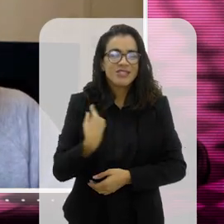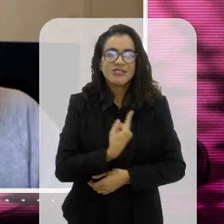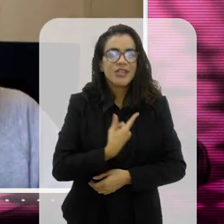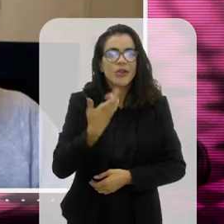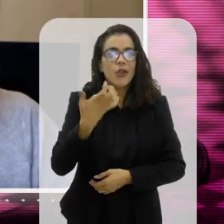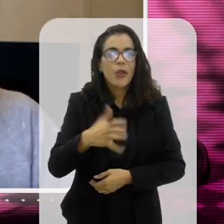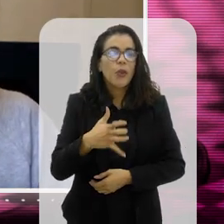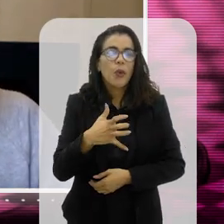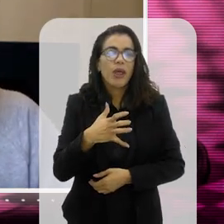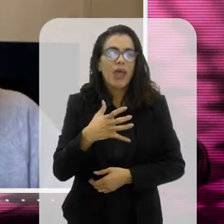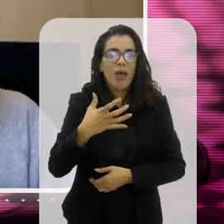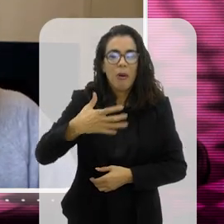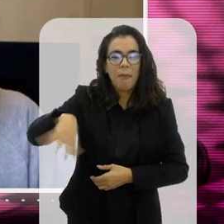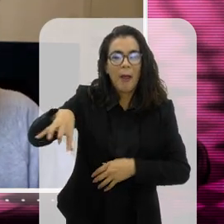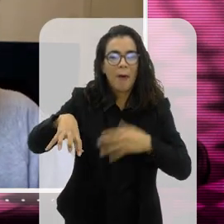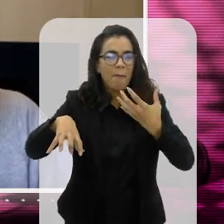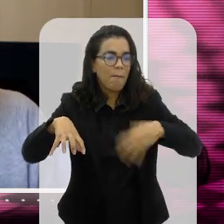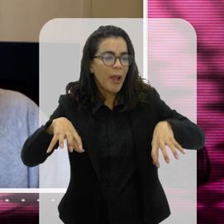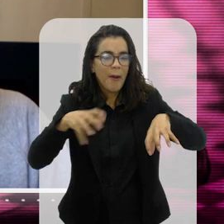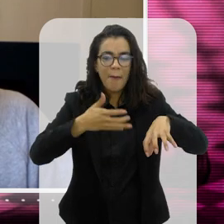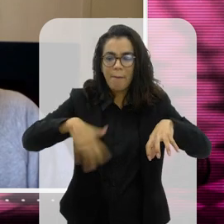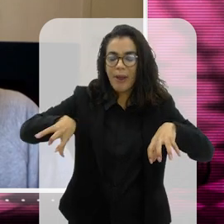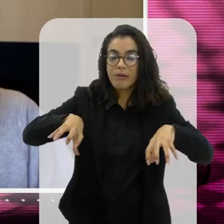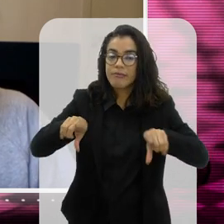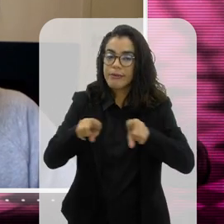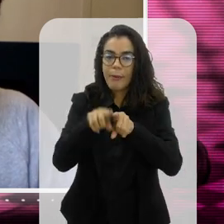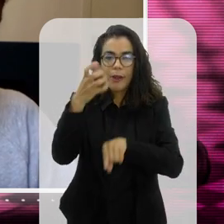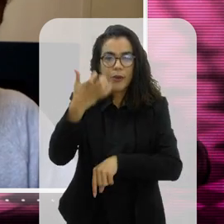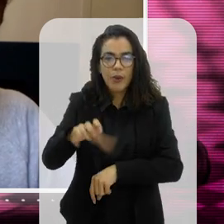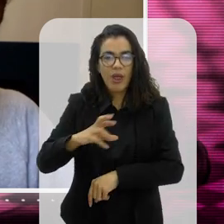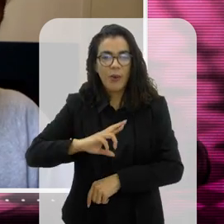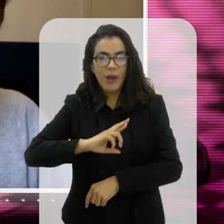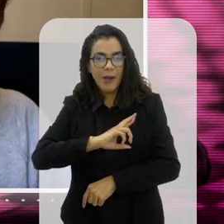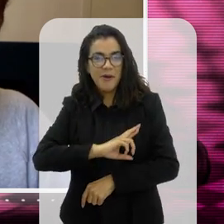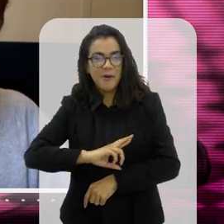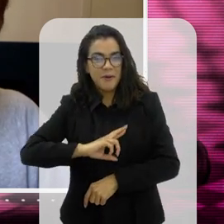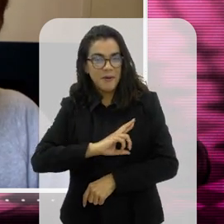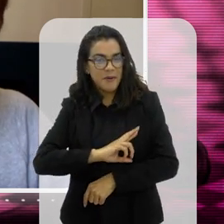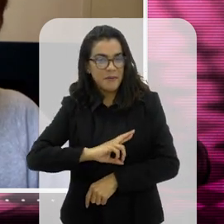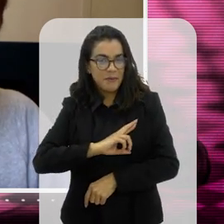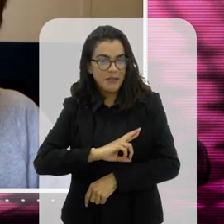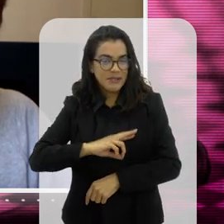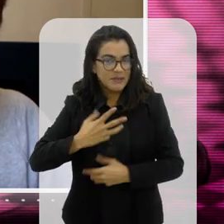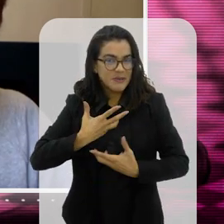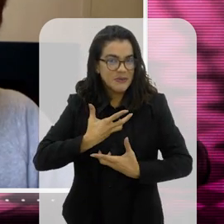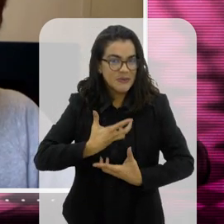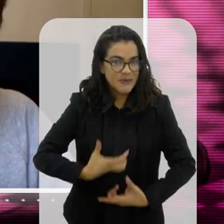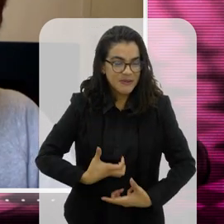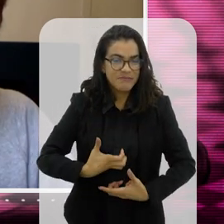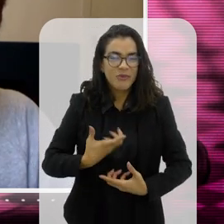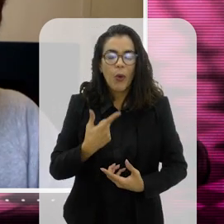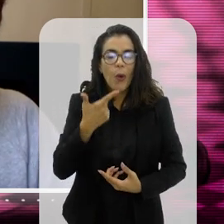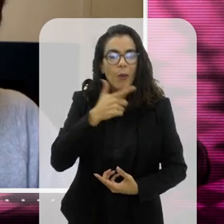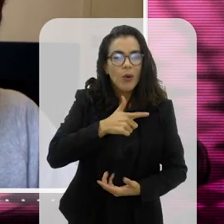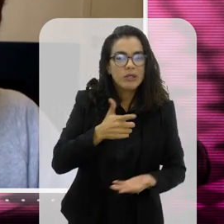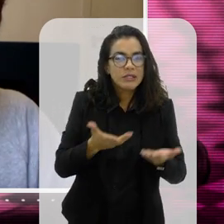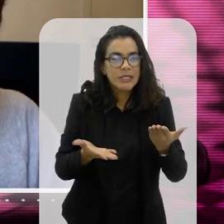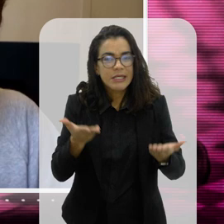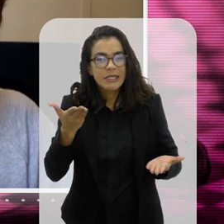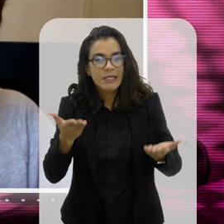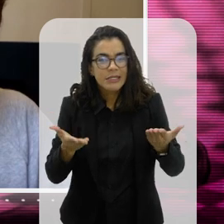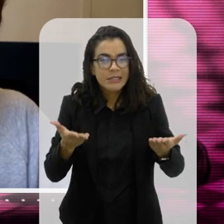gente não quer uma segregação, a gente não quer também uma romantização. Como achar esse equilíbrio, né? Entre